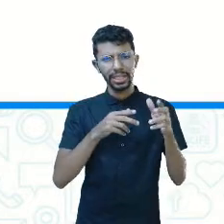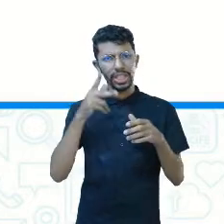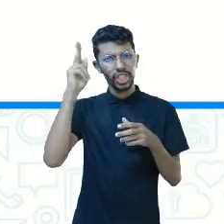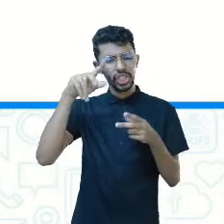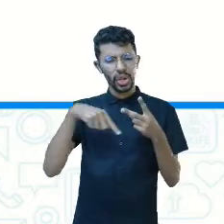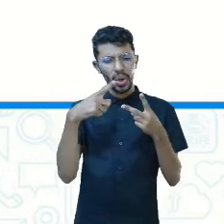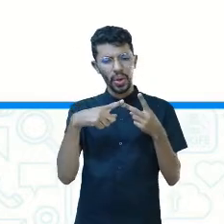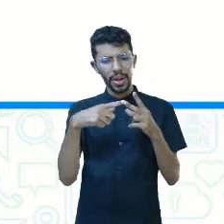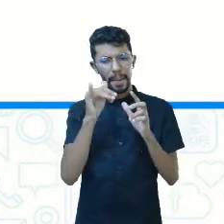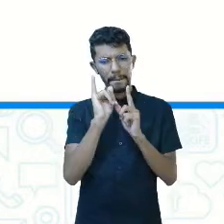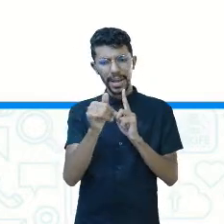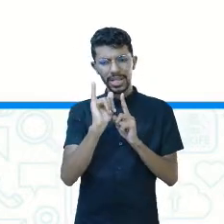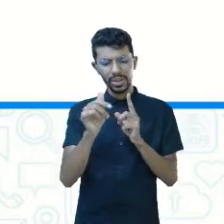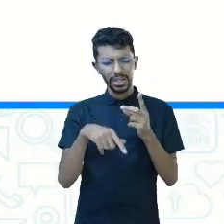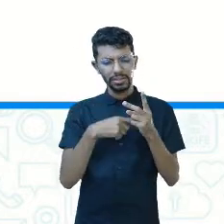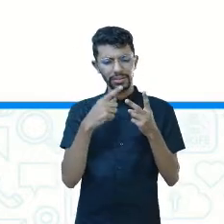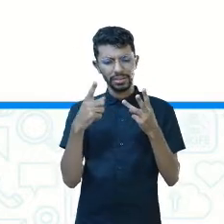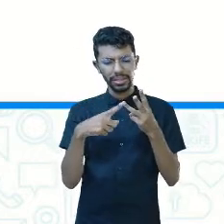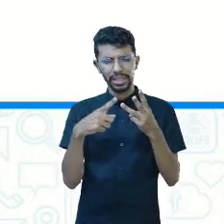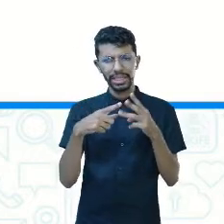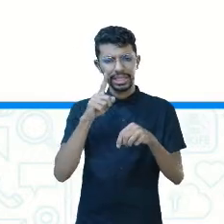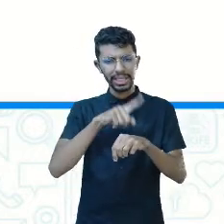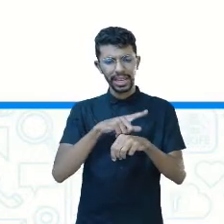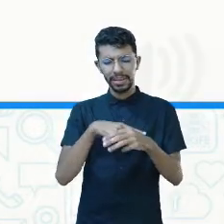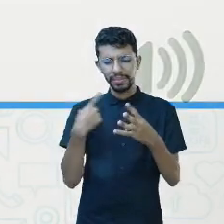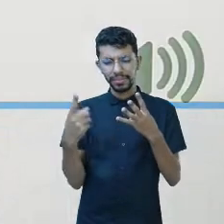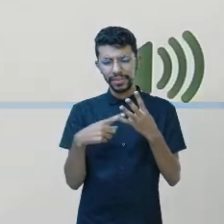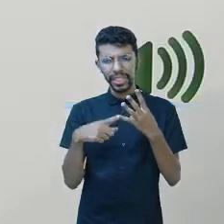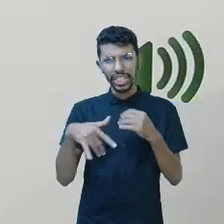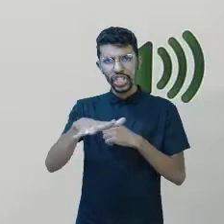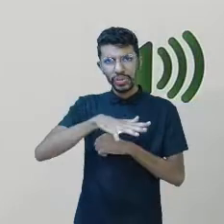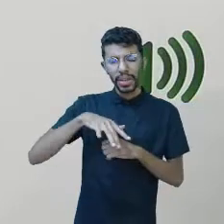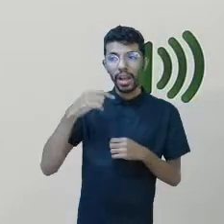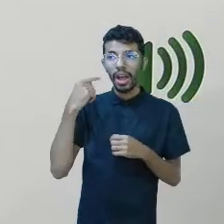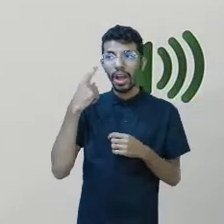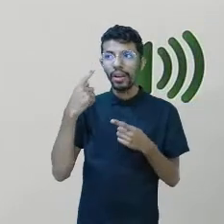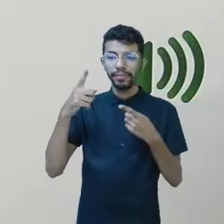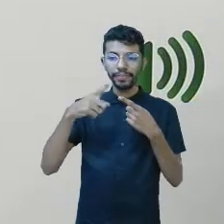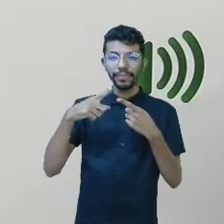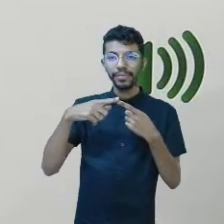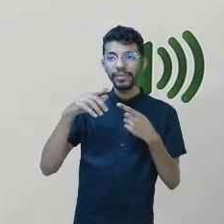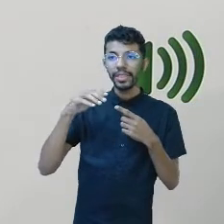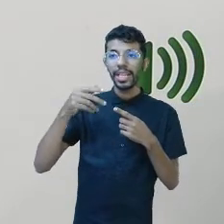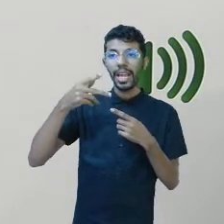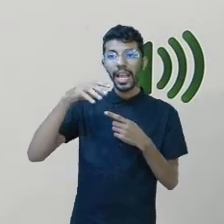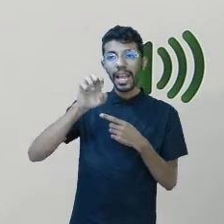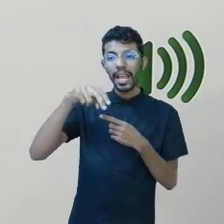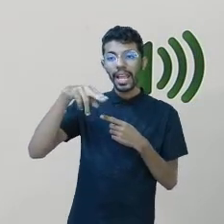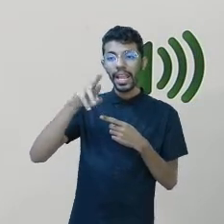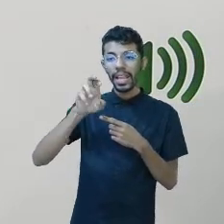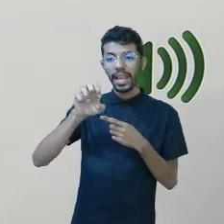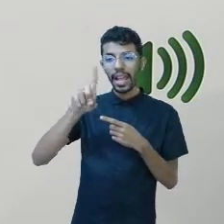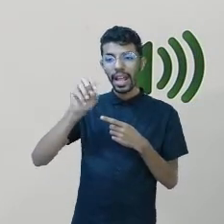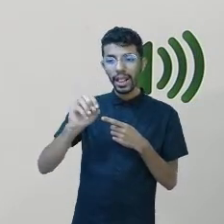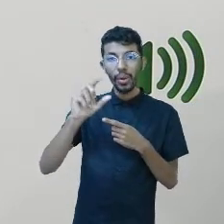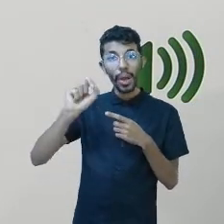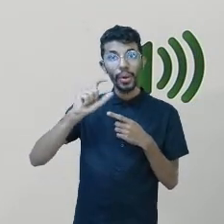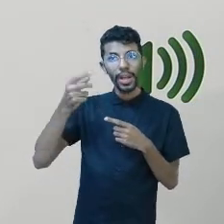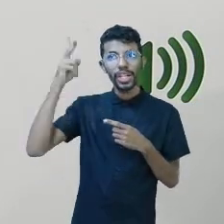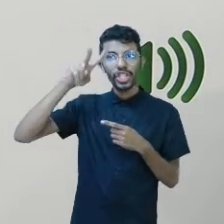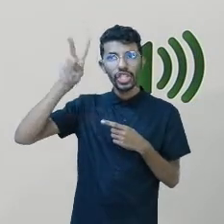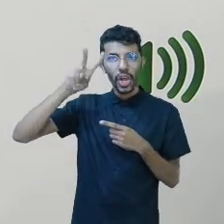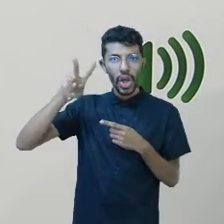tempo, espaço. Sim, o enredo é a história, né? Está ali contando o que aconteceu, alguém foi na casa de alguém, por aí